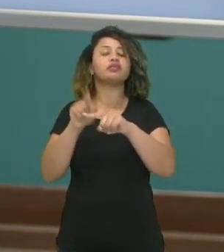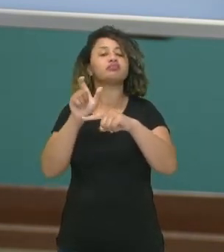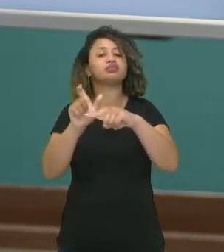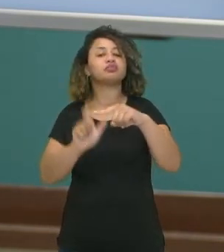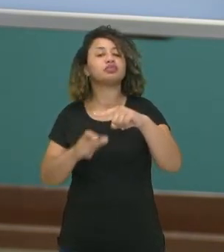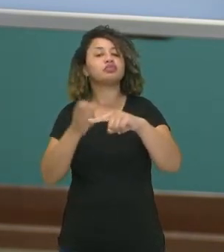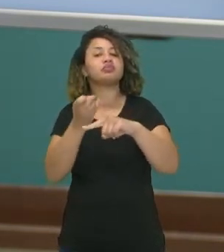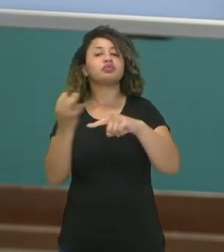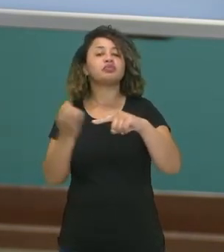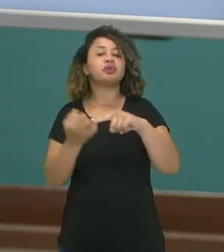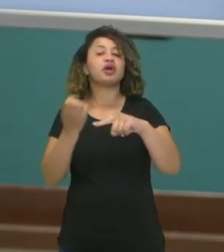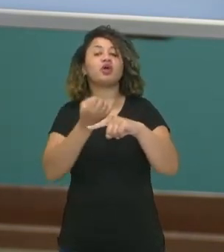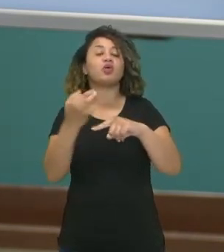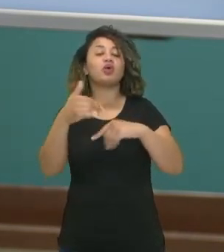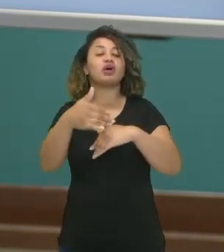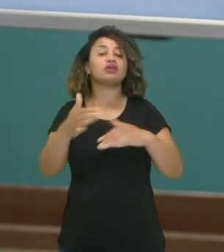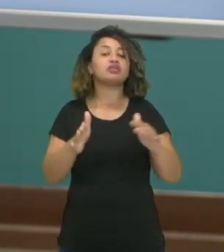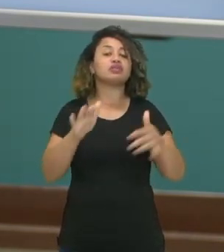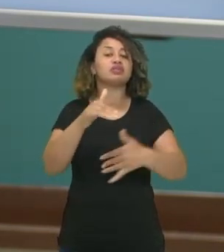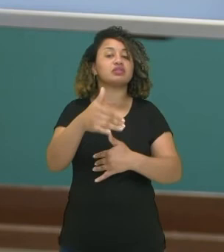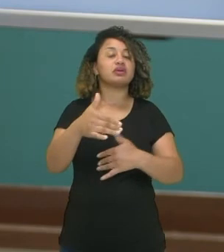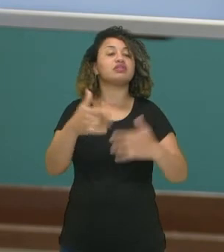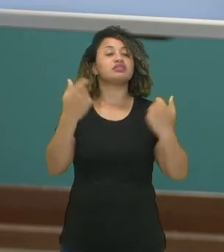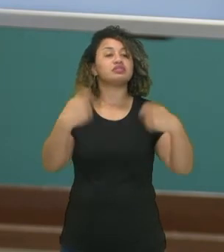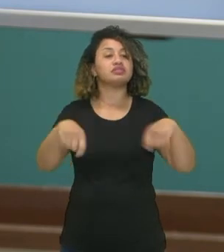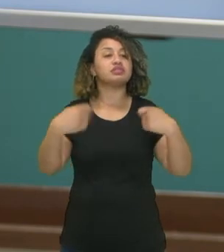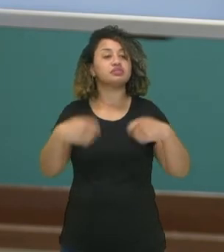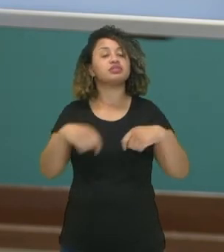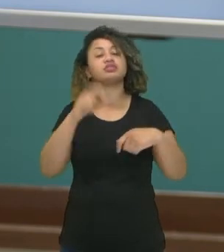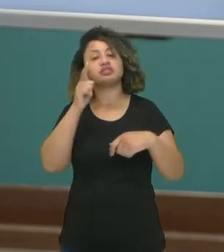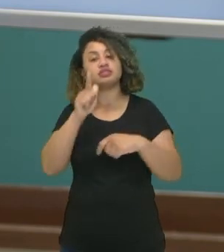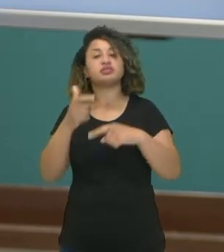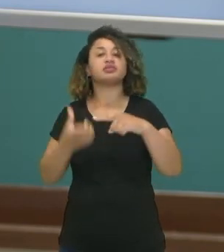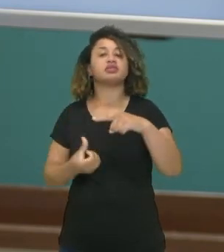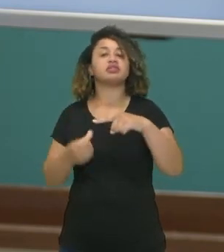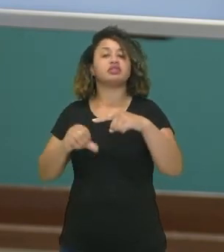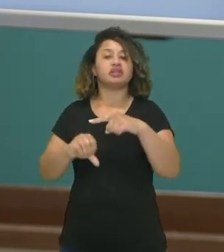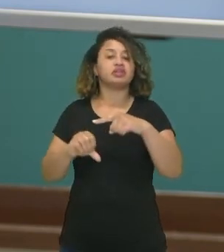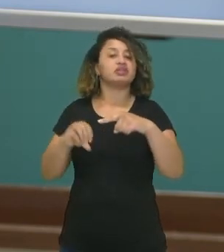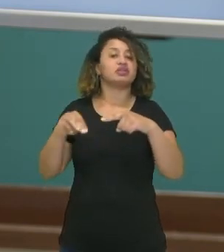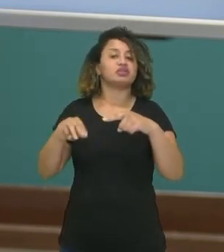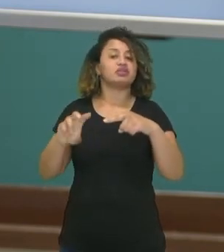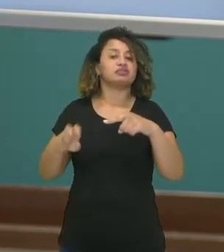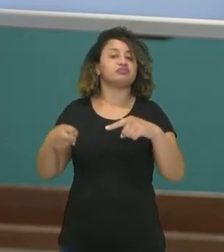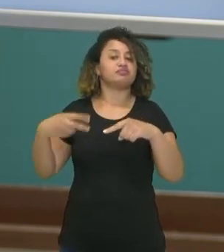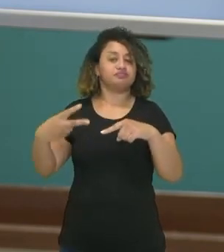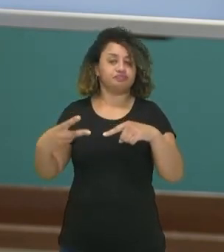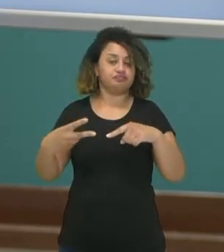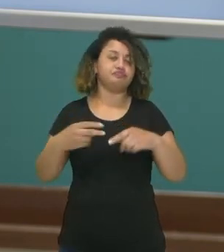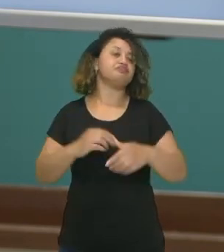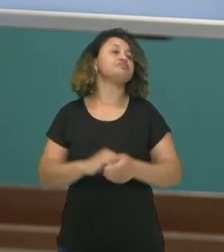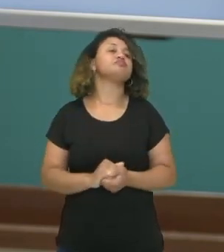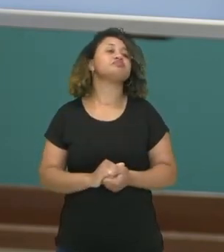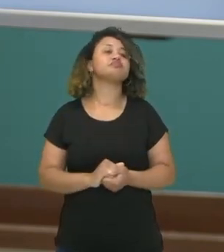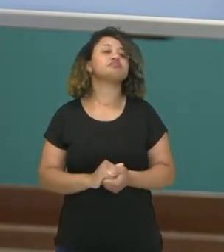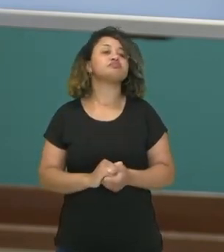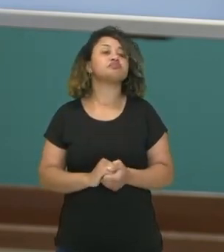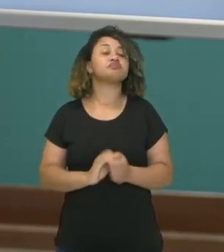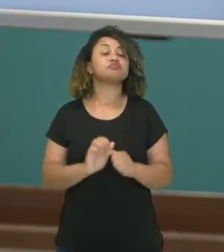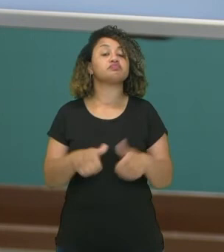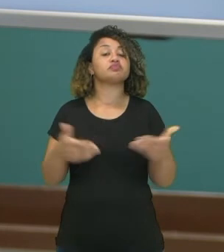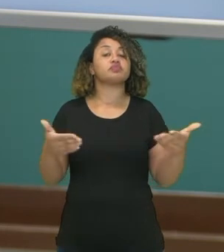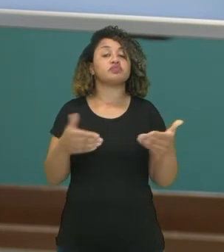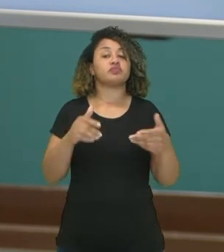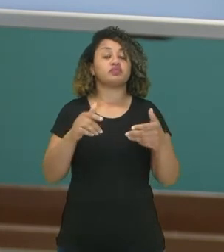de caixas necessárias para cobrir 69 metros quadrados. Então vamos lá,